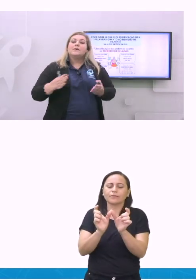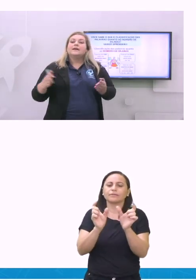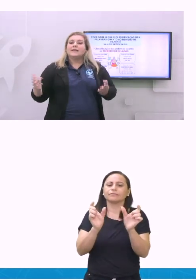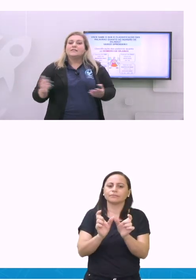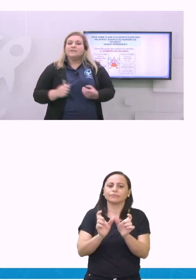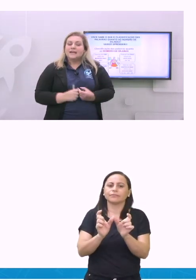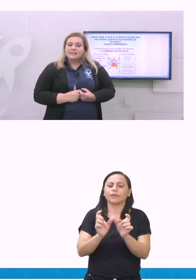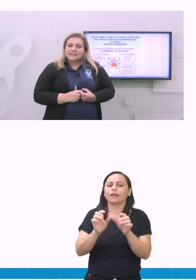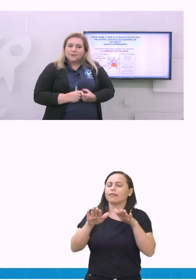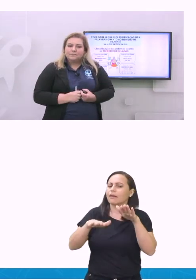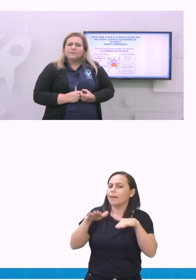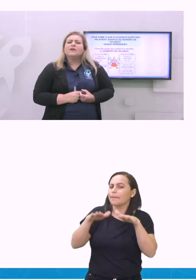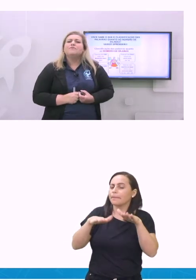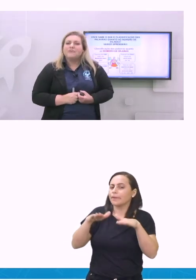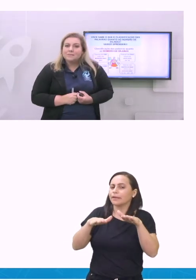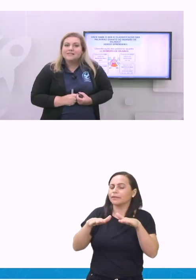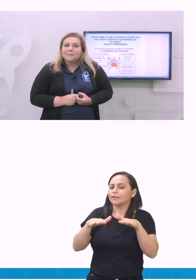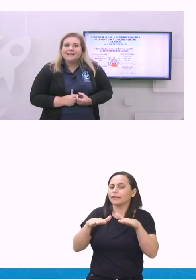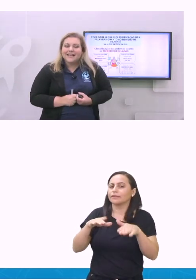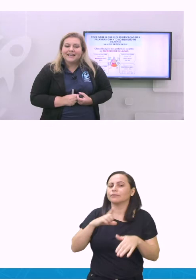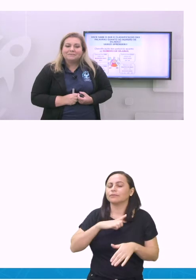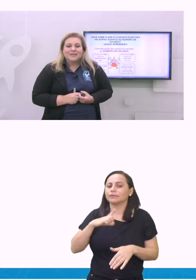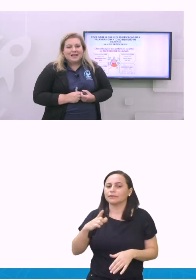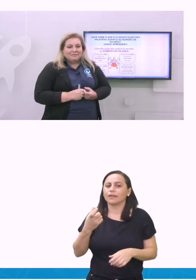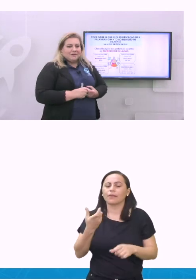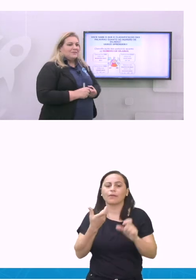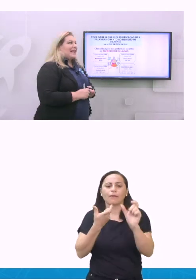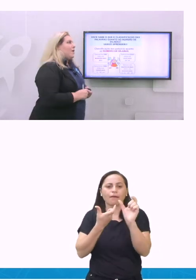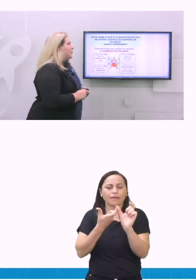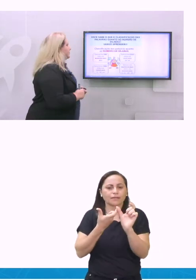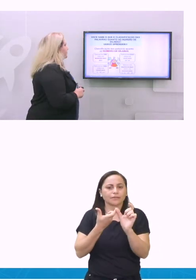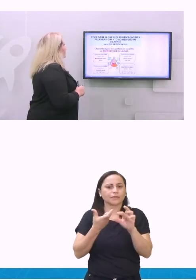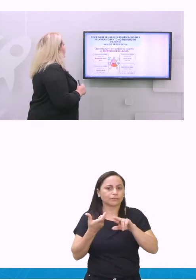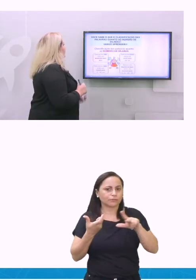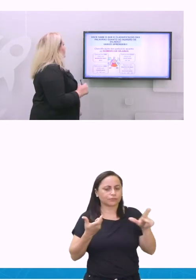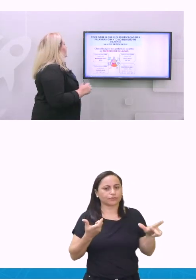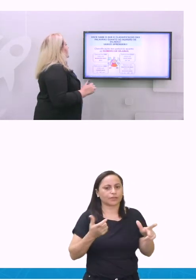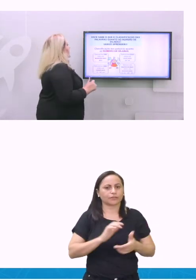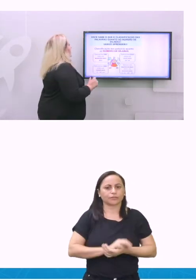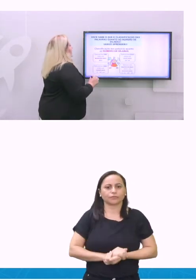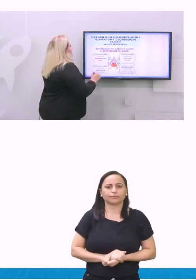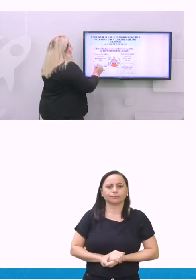ser uma classificação. Então, vamos aprender? Vamos lá, ó.